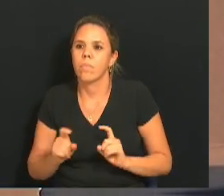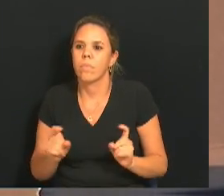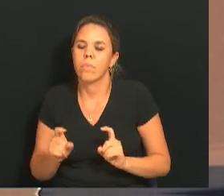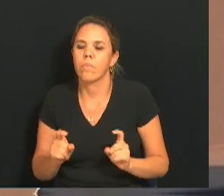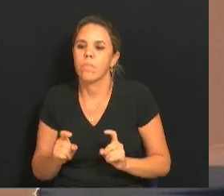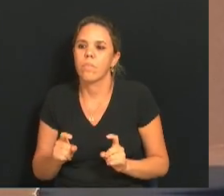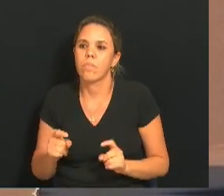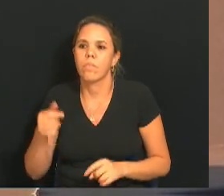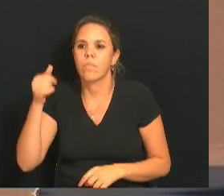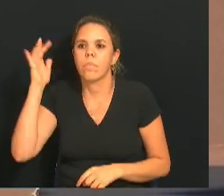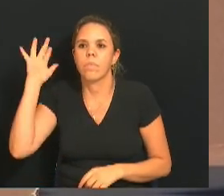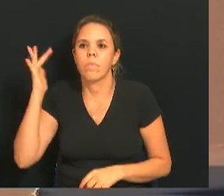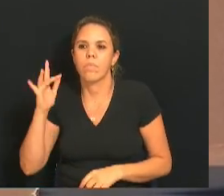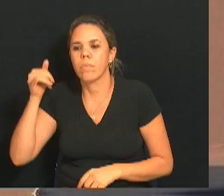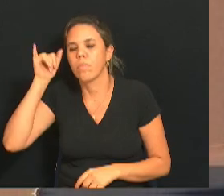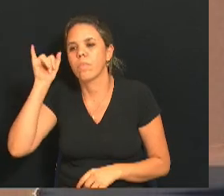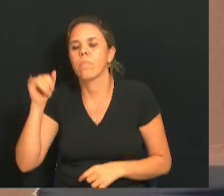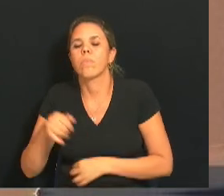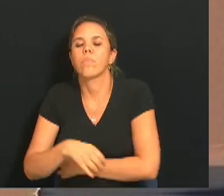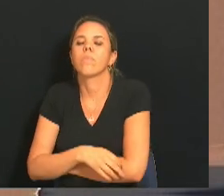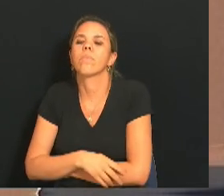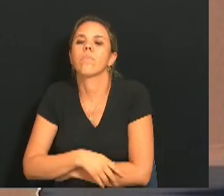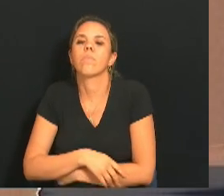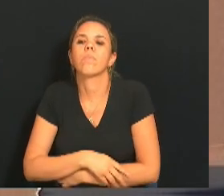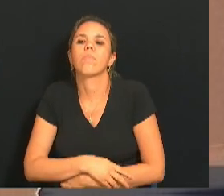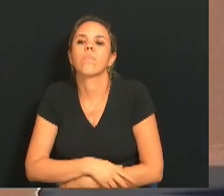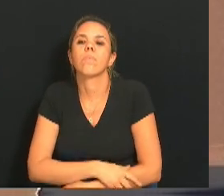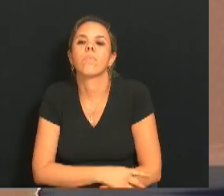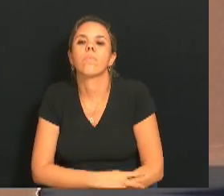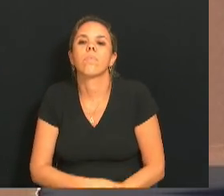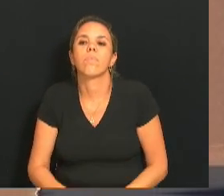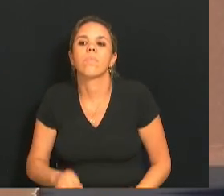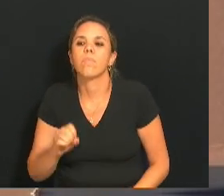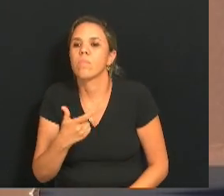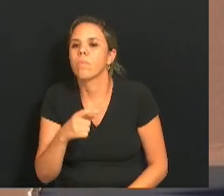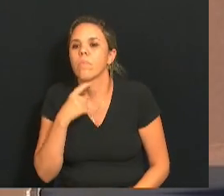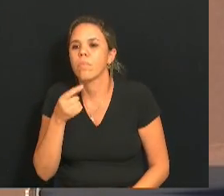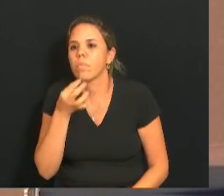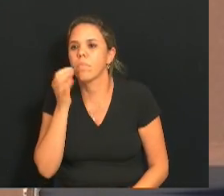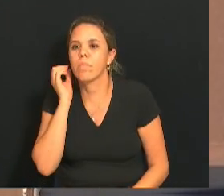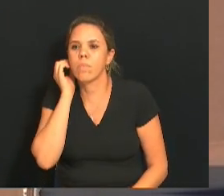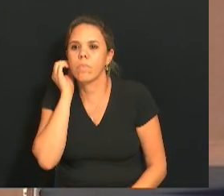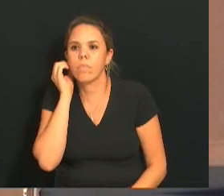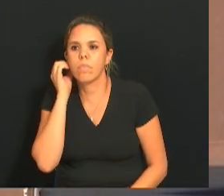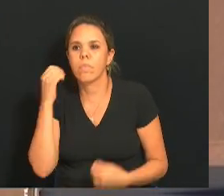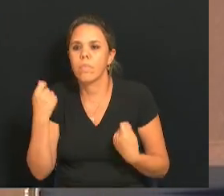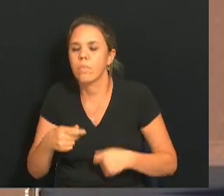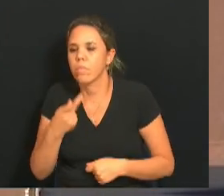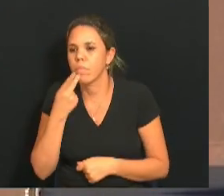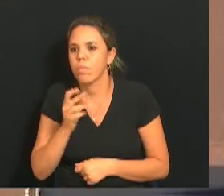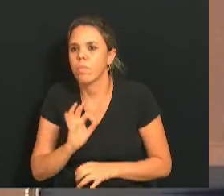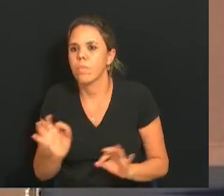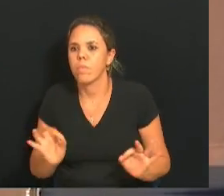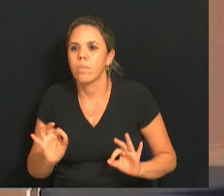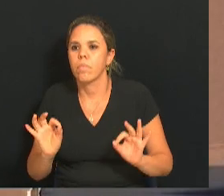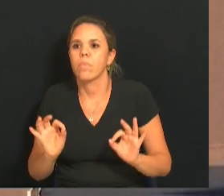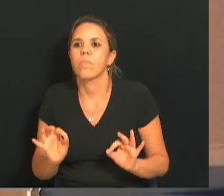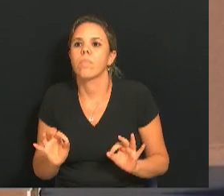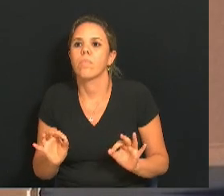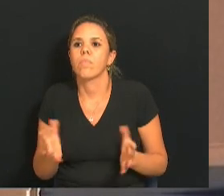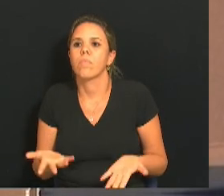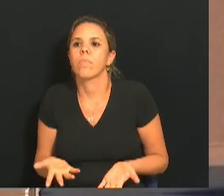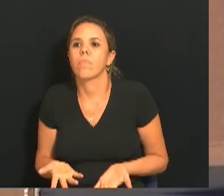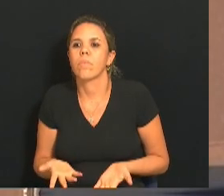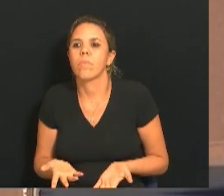Guida Calisto, do vereador Paulo Búfalo, e se não houver nenhuma necessidade de mais alguma fala, consulto